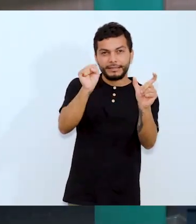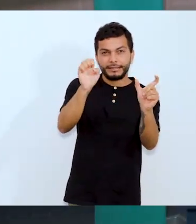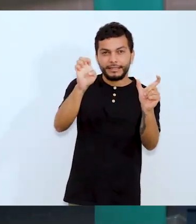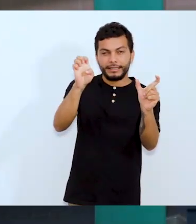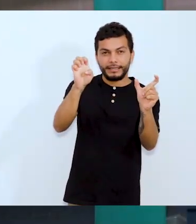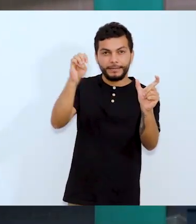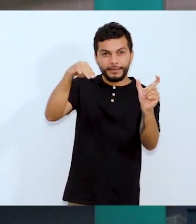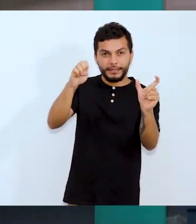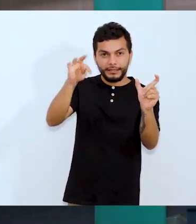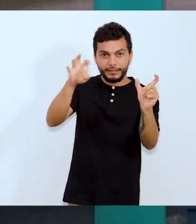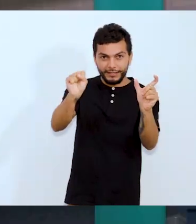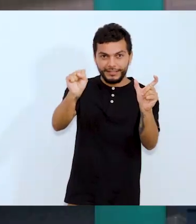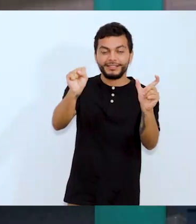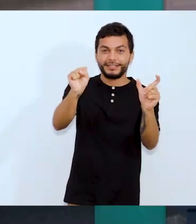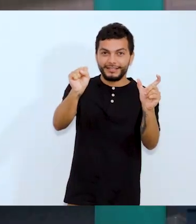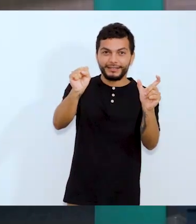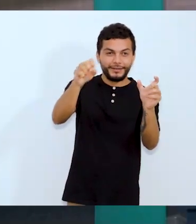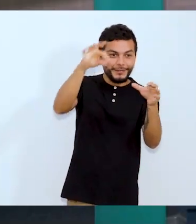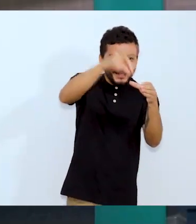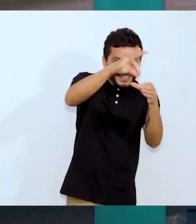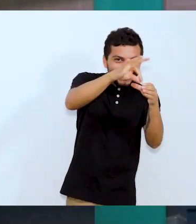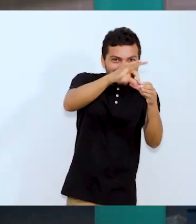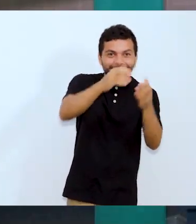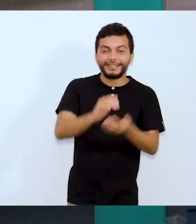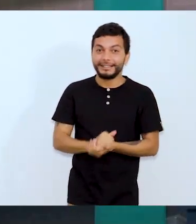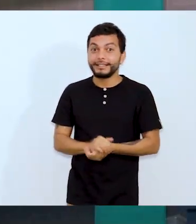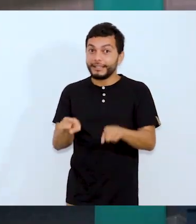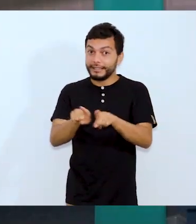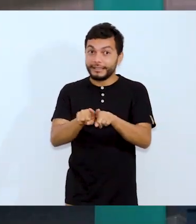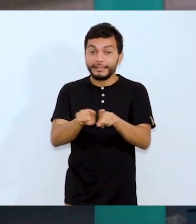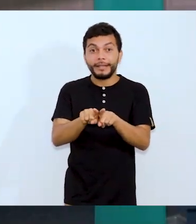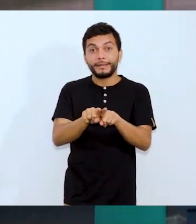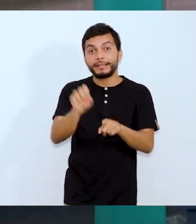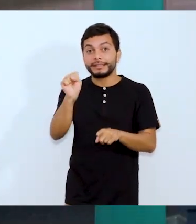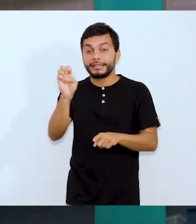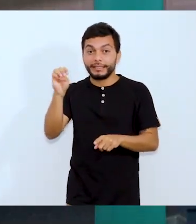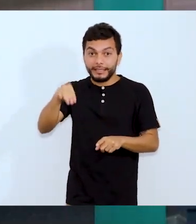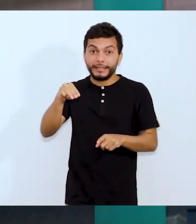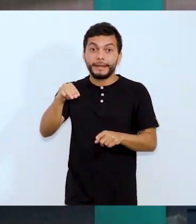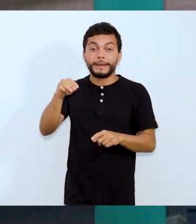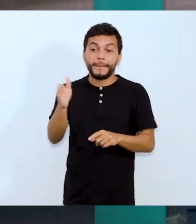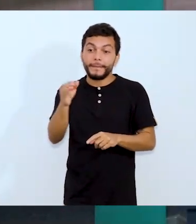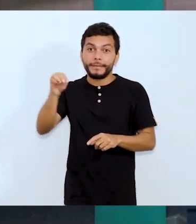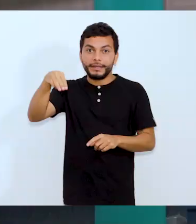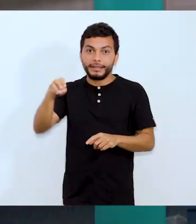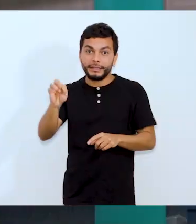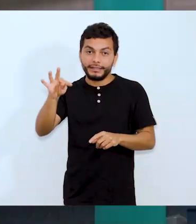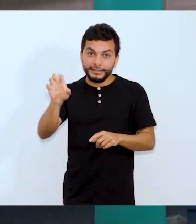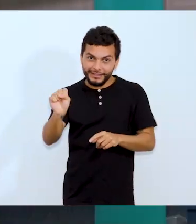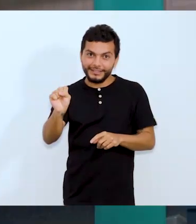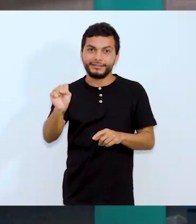sementes e temos aqui duas palavras sementes, que é o jogo de palavras.